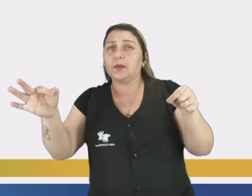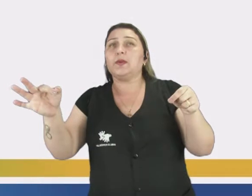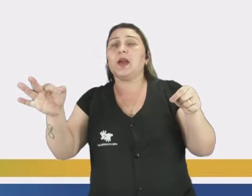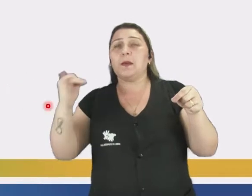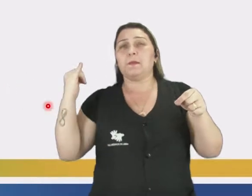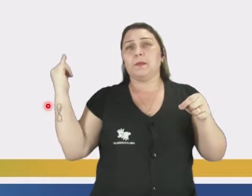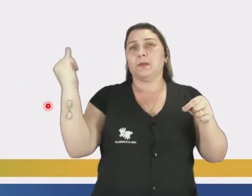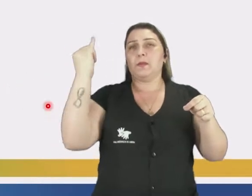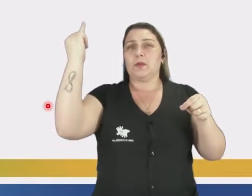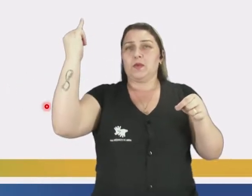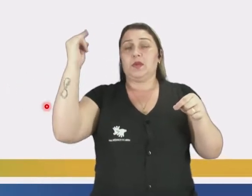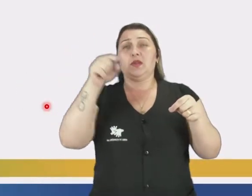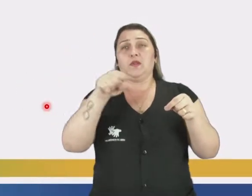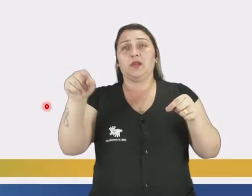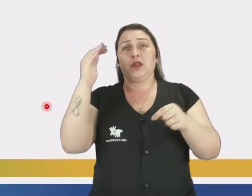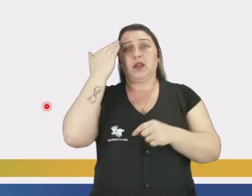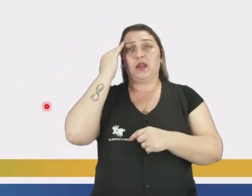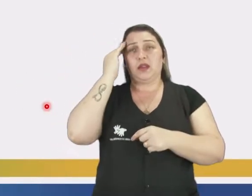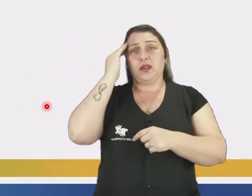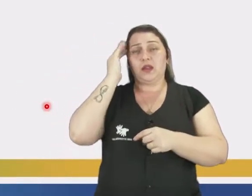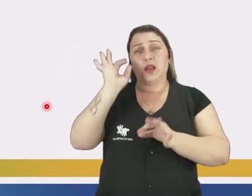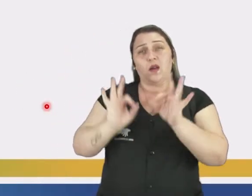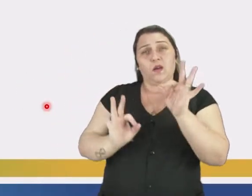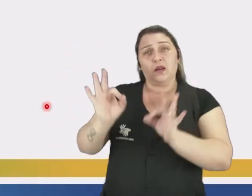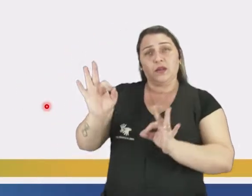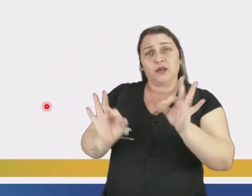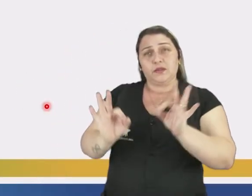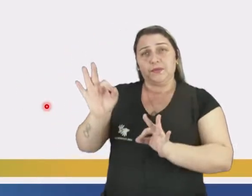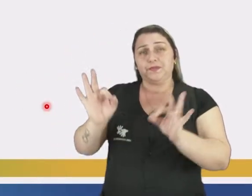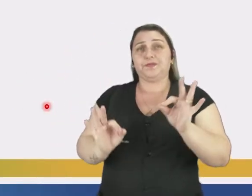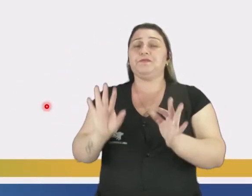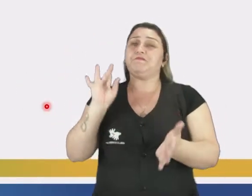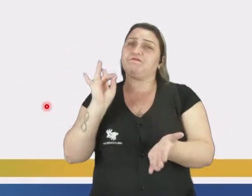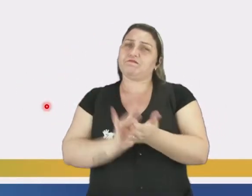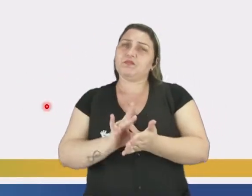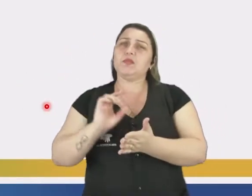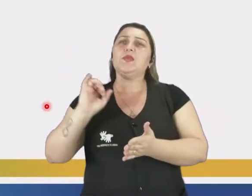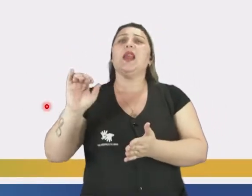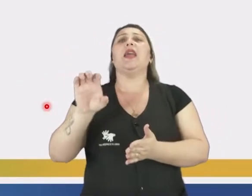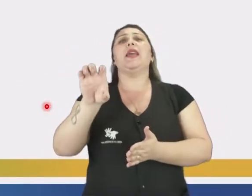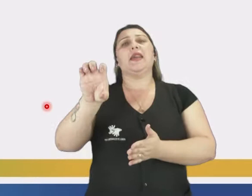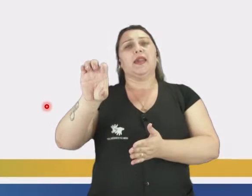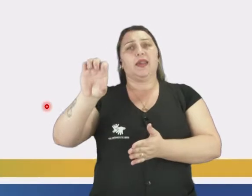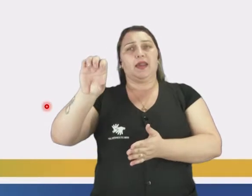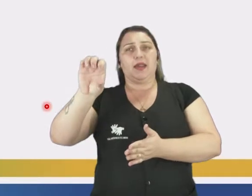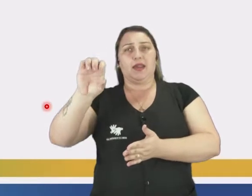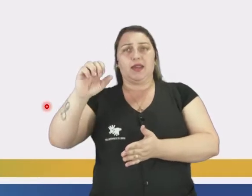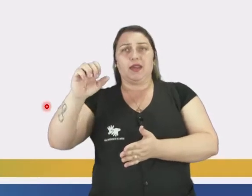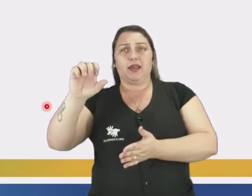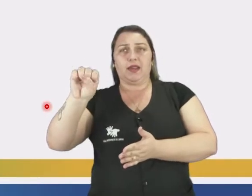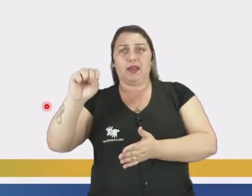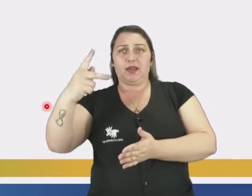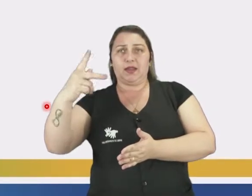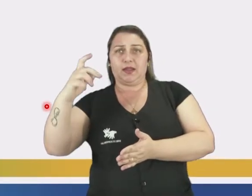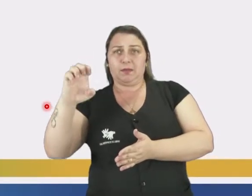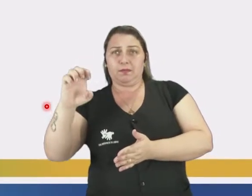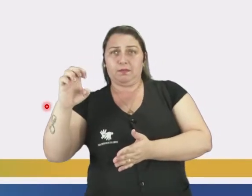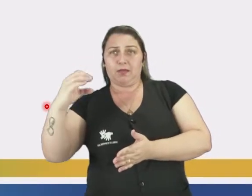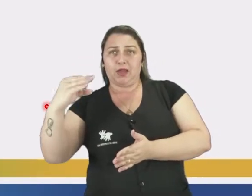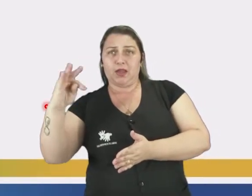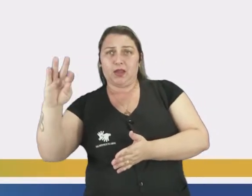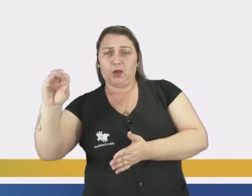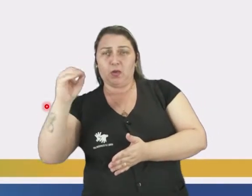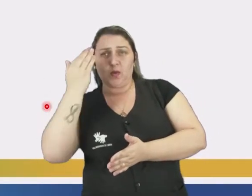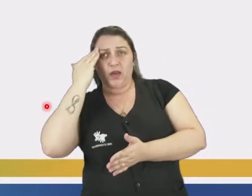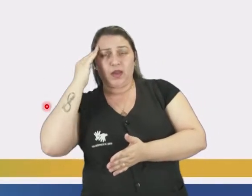é muito importante para você entender a organização, de fato, do que é o espectro, que a gente vai entender mais na frente.